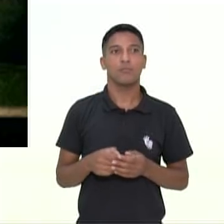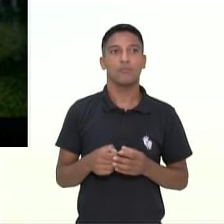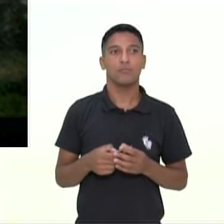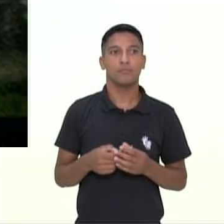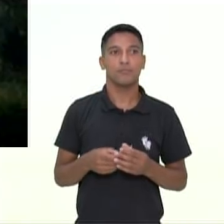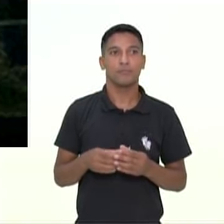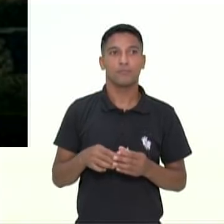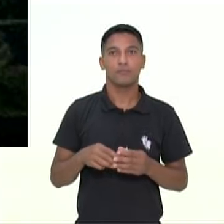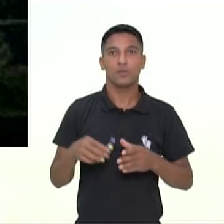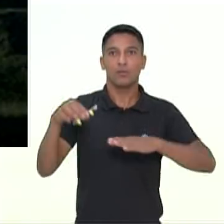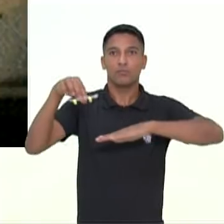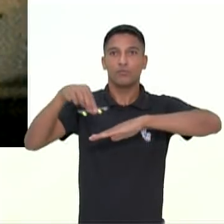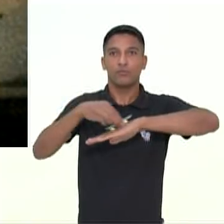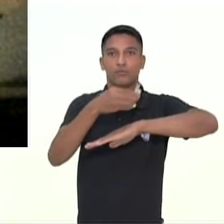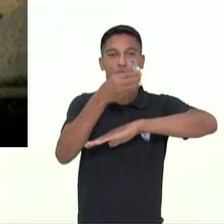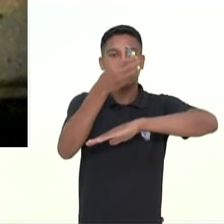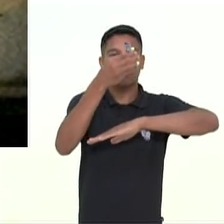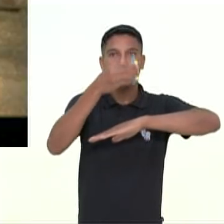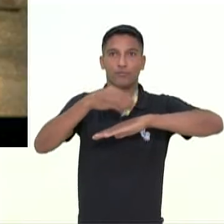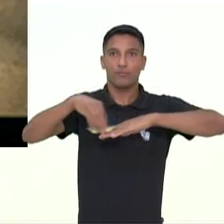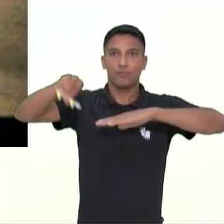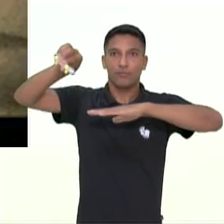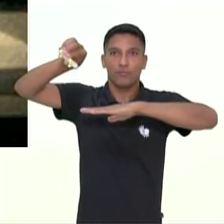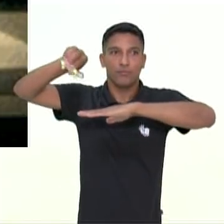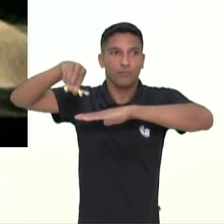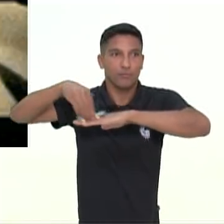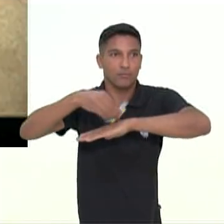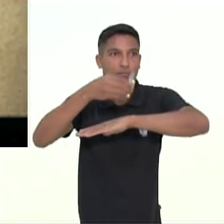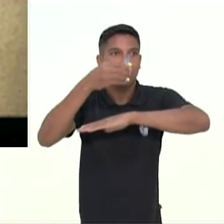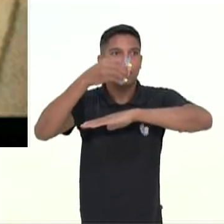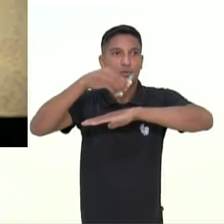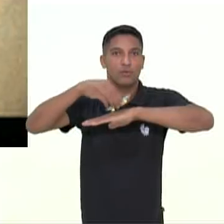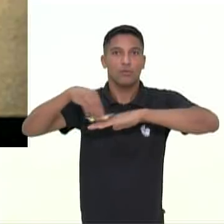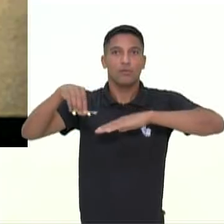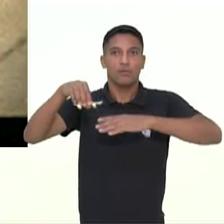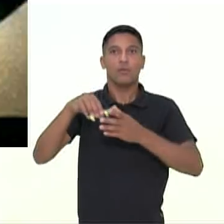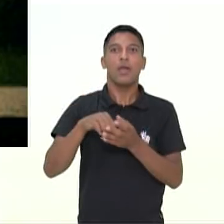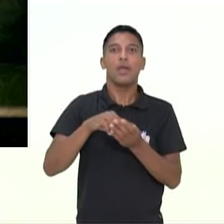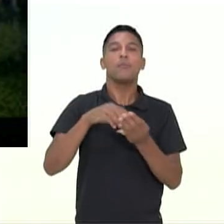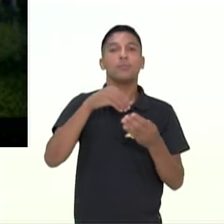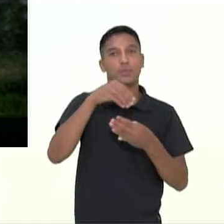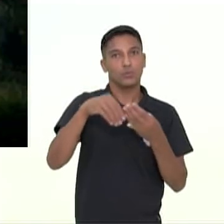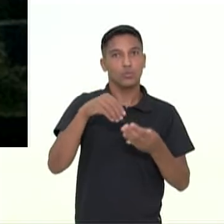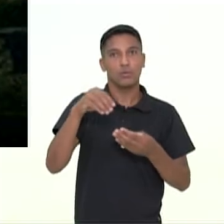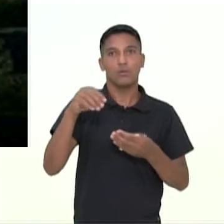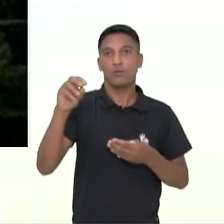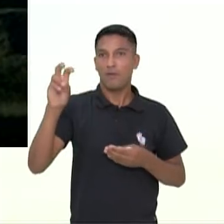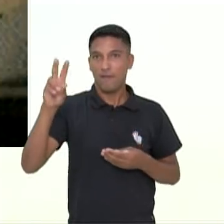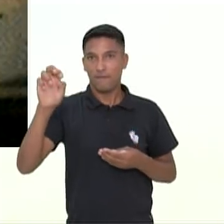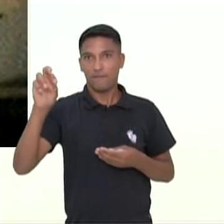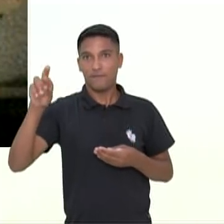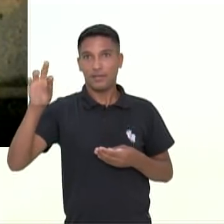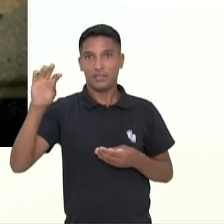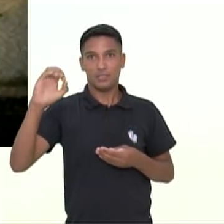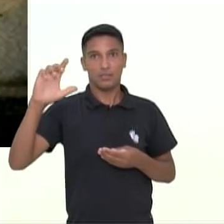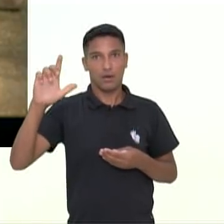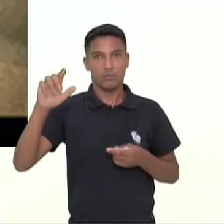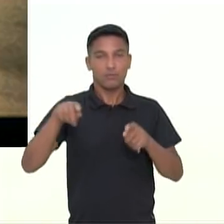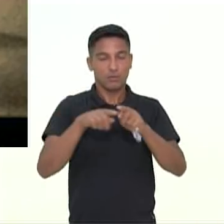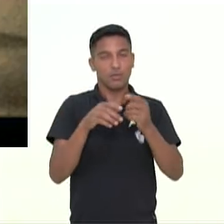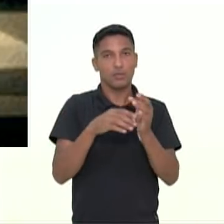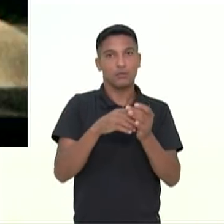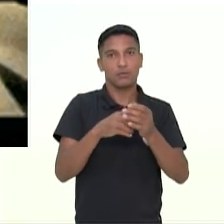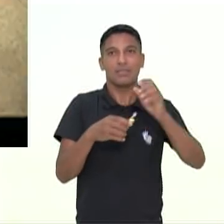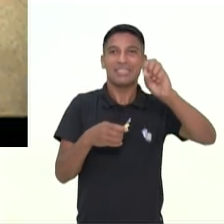Ele é praticado em rampa que mistura os estilos street e vertical, com paredes ali um pouquinho inclinadas. É